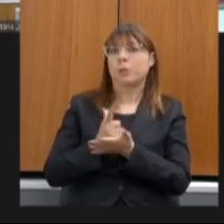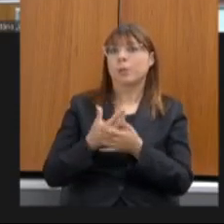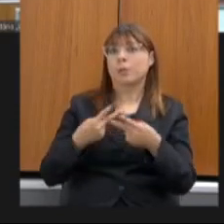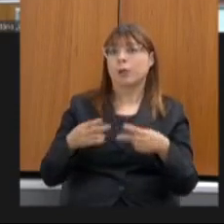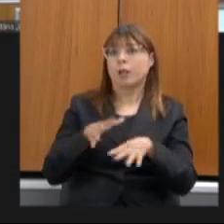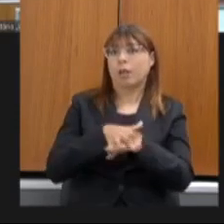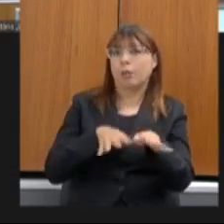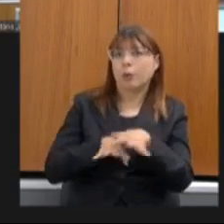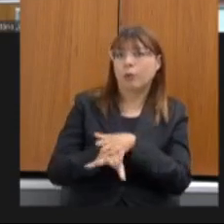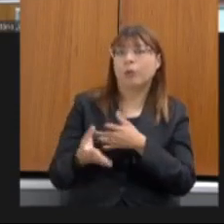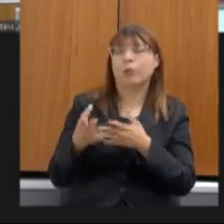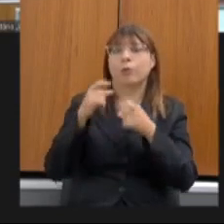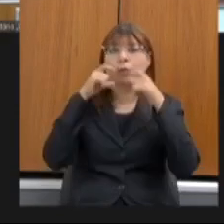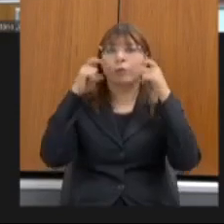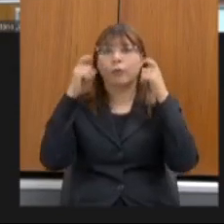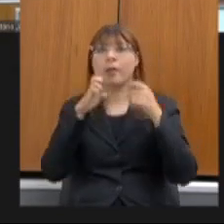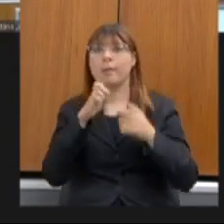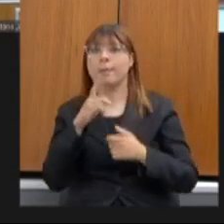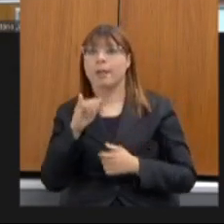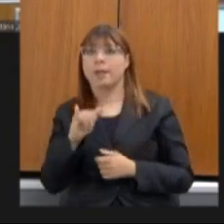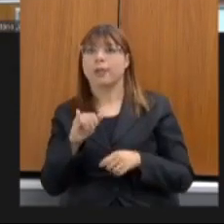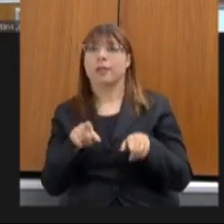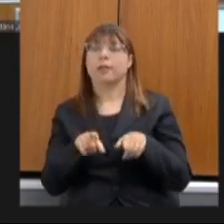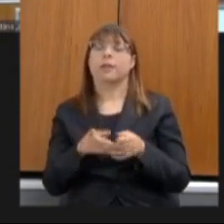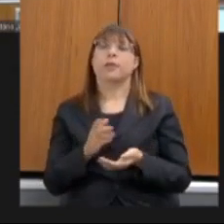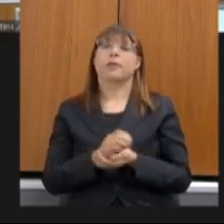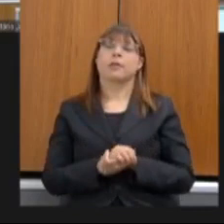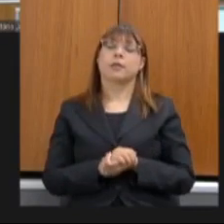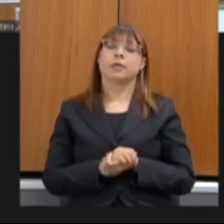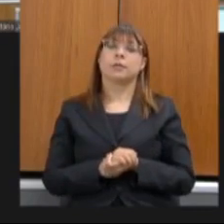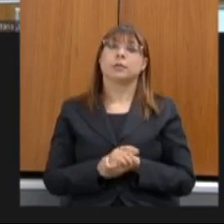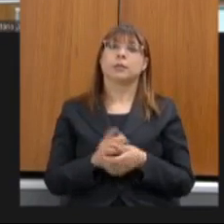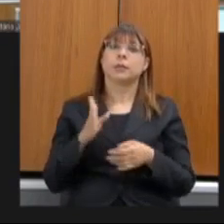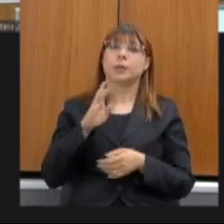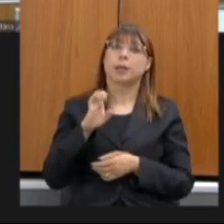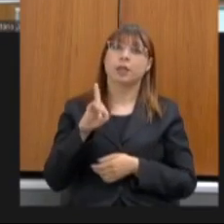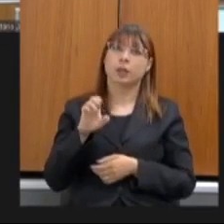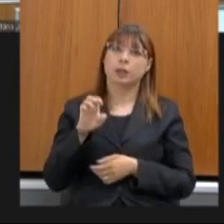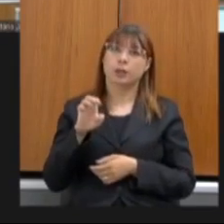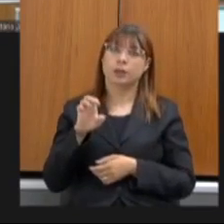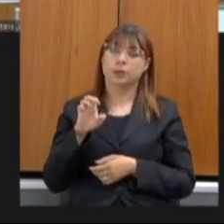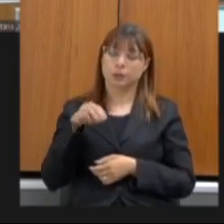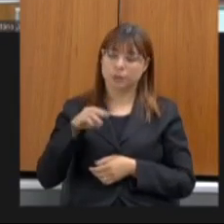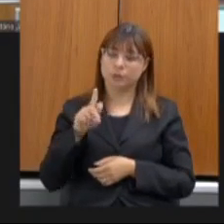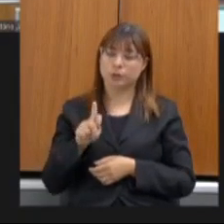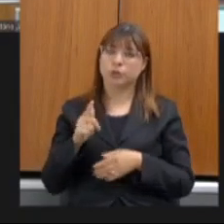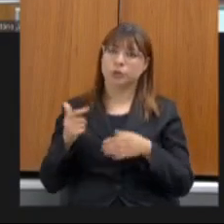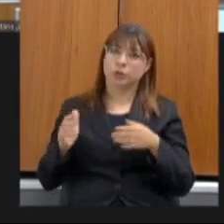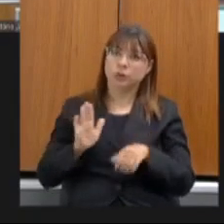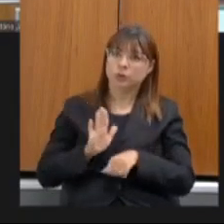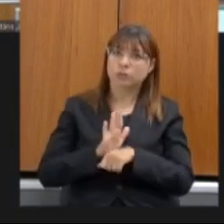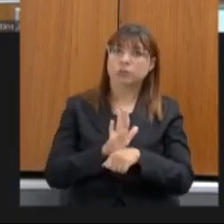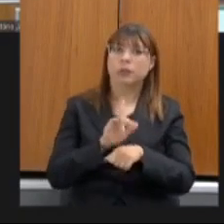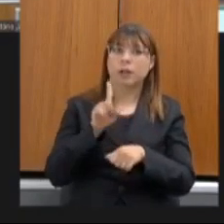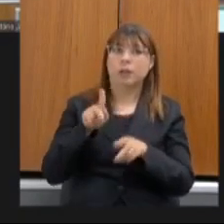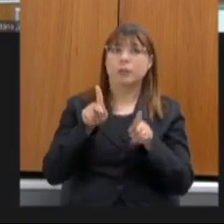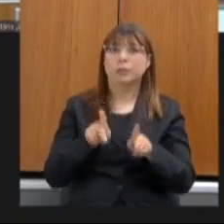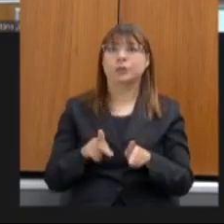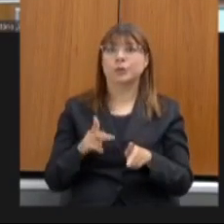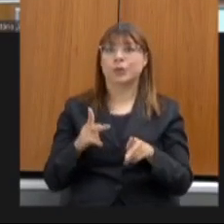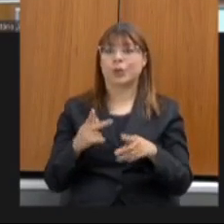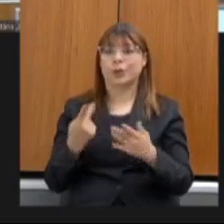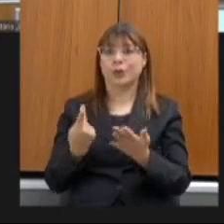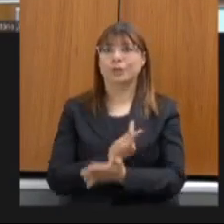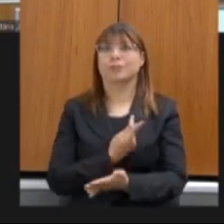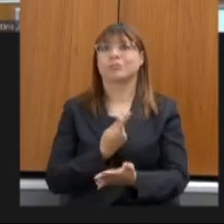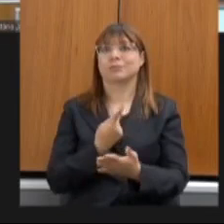juro mais emergencial bdmg solidário da energia solidário era pronto atingidos da chuva e fizemos